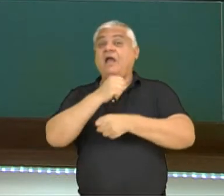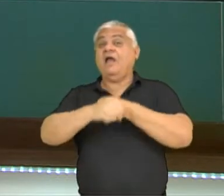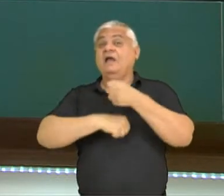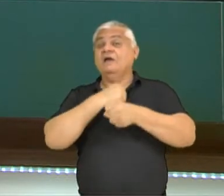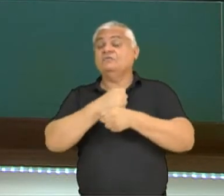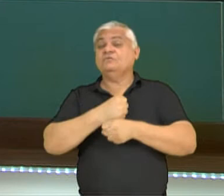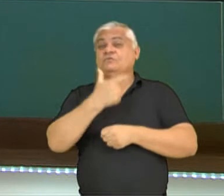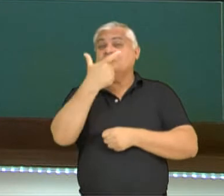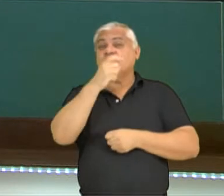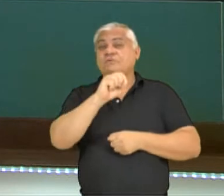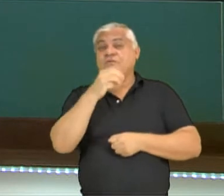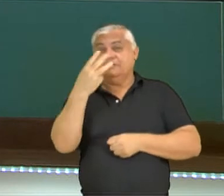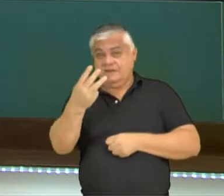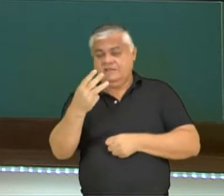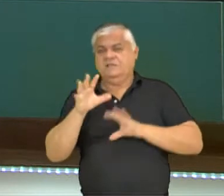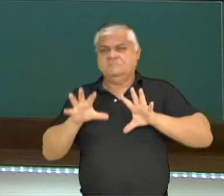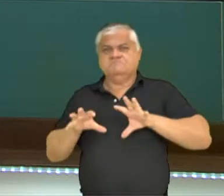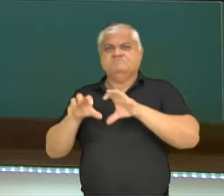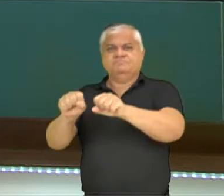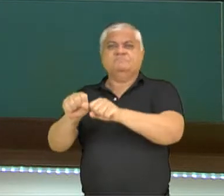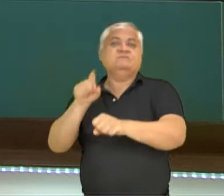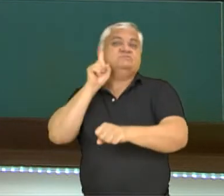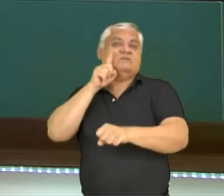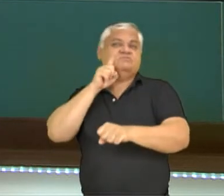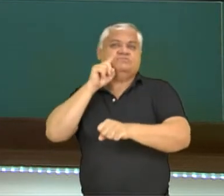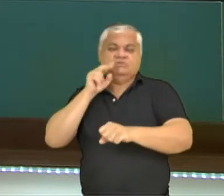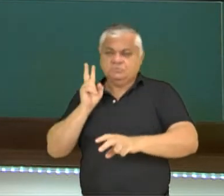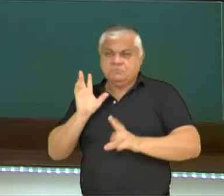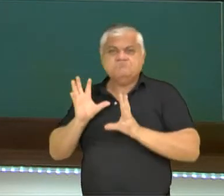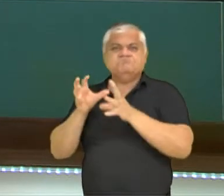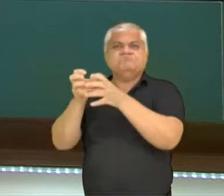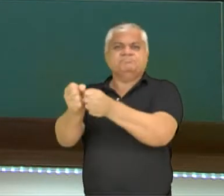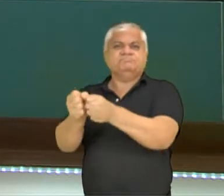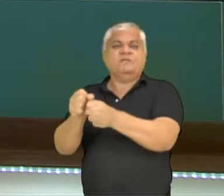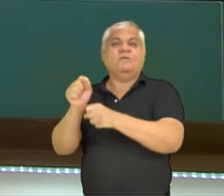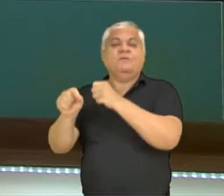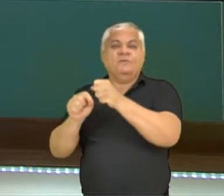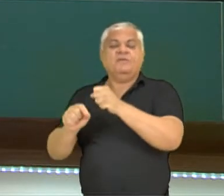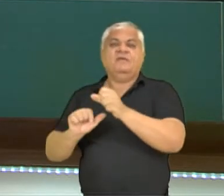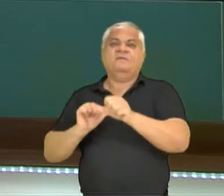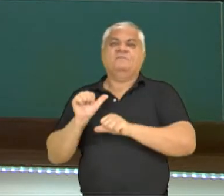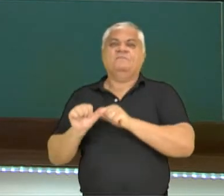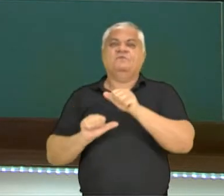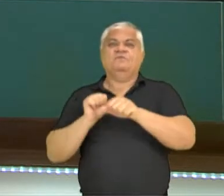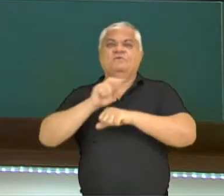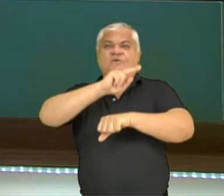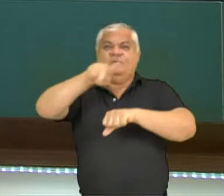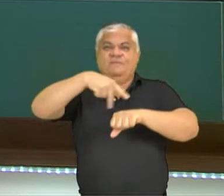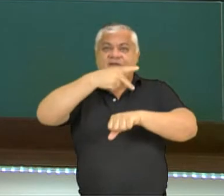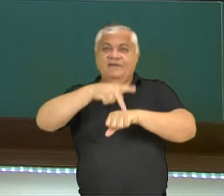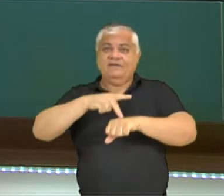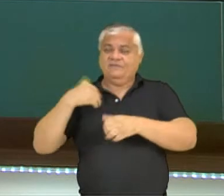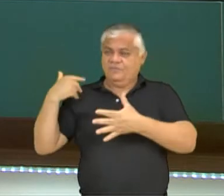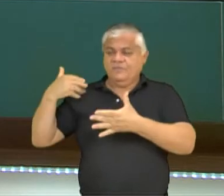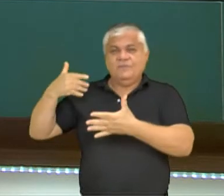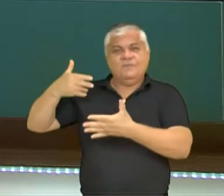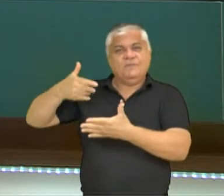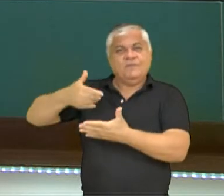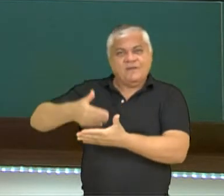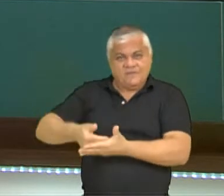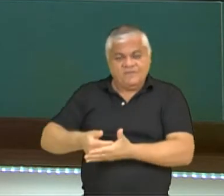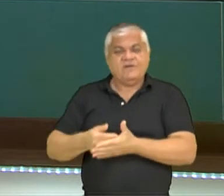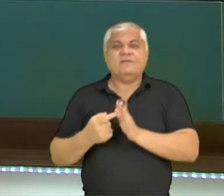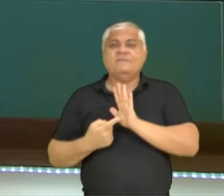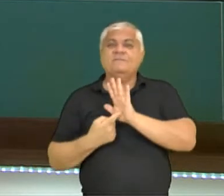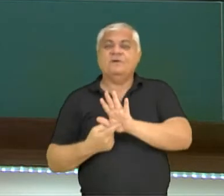ele foi capturado pelos Estados Unidos, e aí o país passou por um processo de transição que vem até os nossos dias, em que